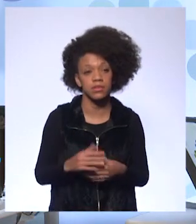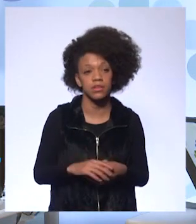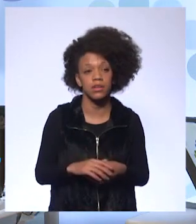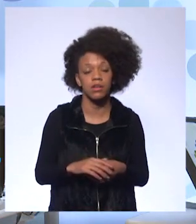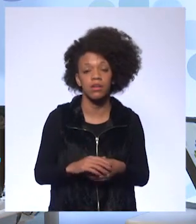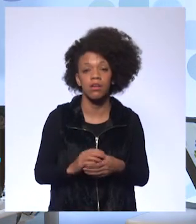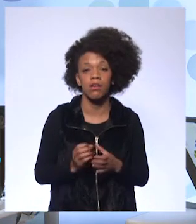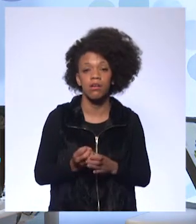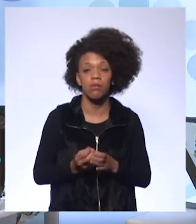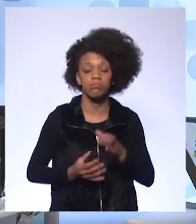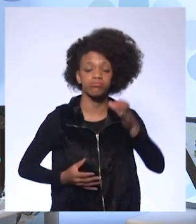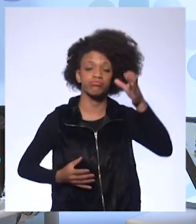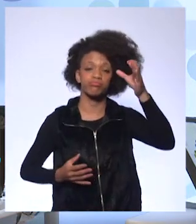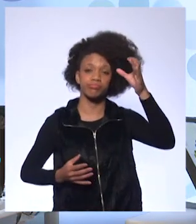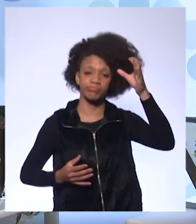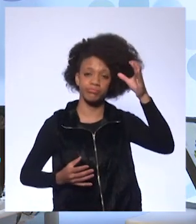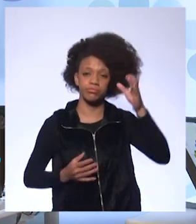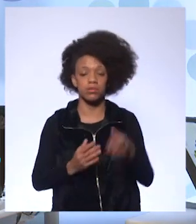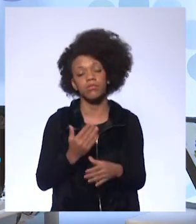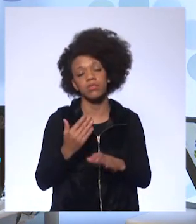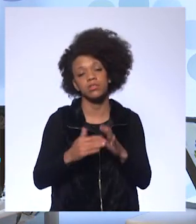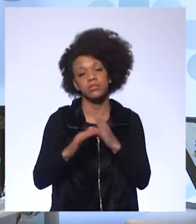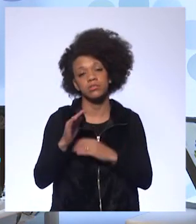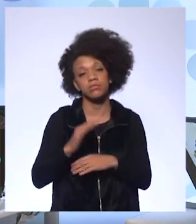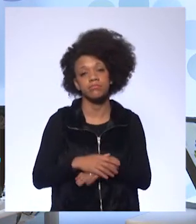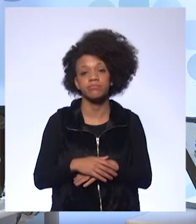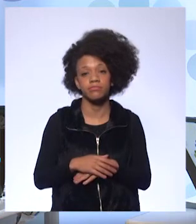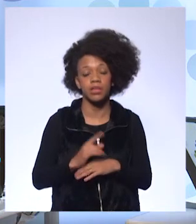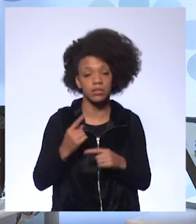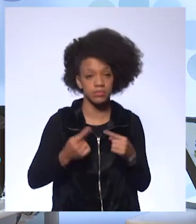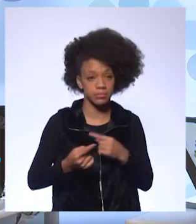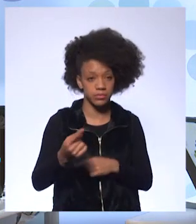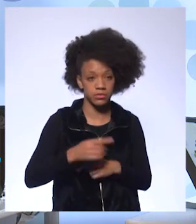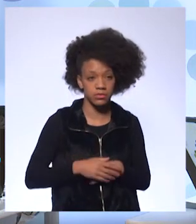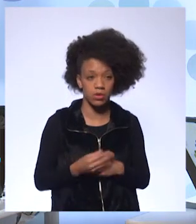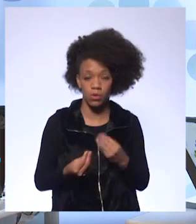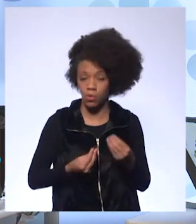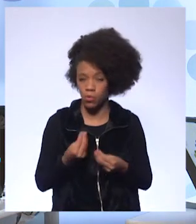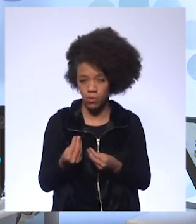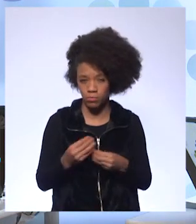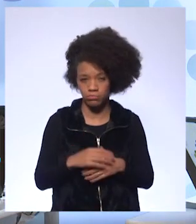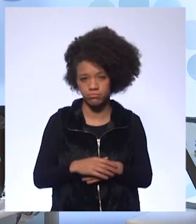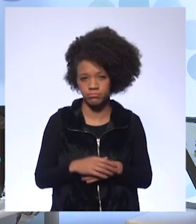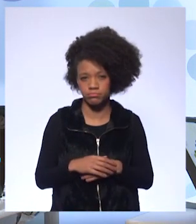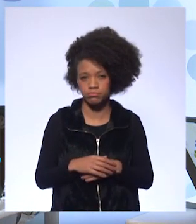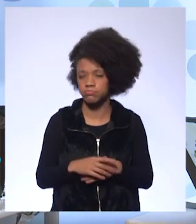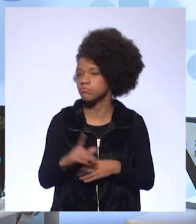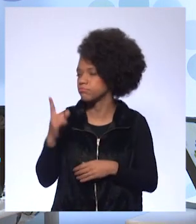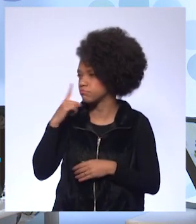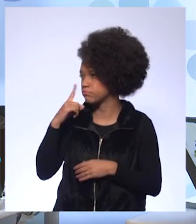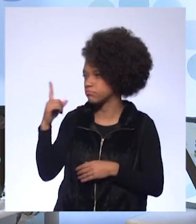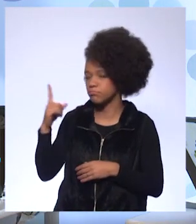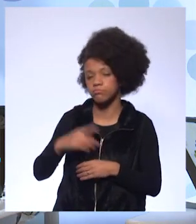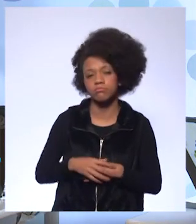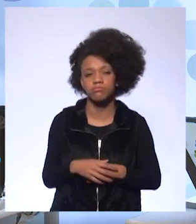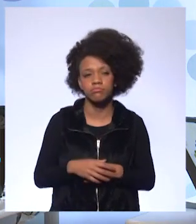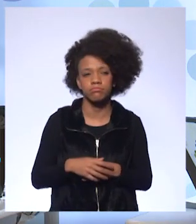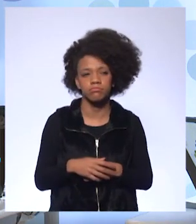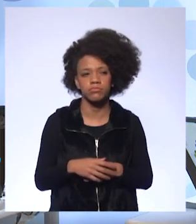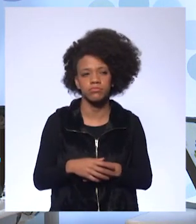vai ser lançado semana que vem os próximos a gente como é que a gente só vê se pergunta Will the spaceship billions Netflix